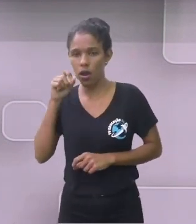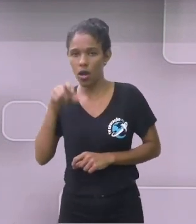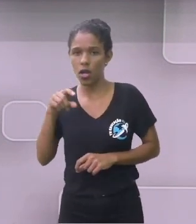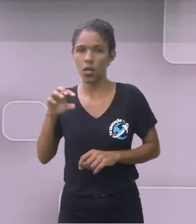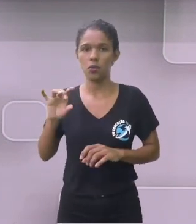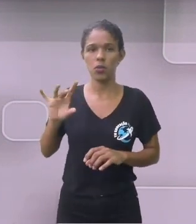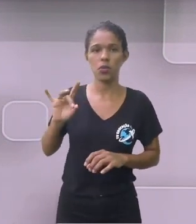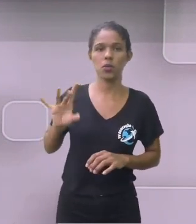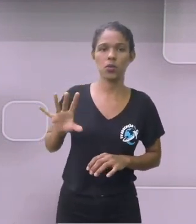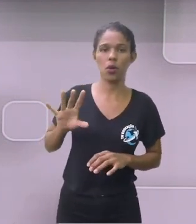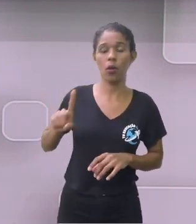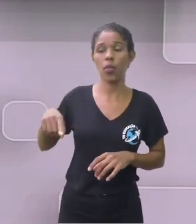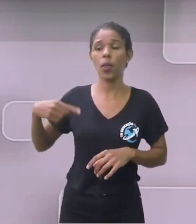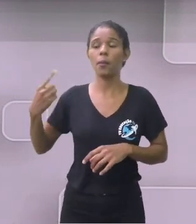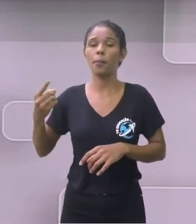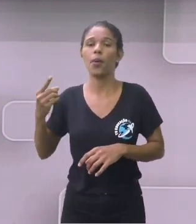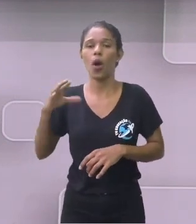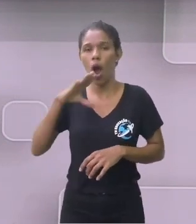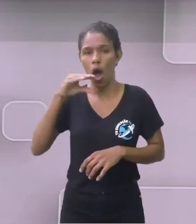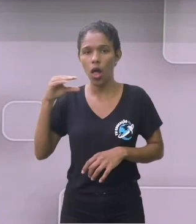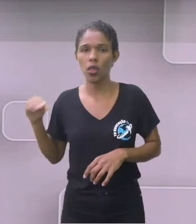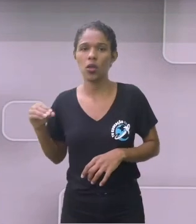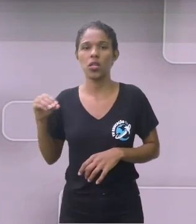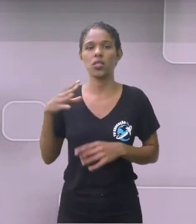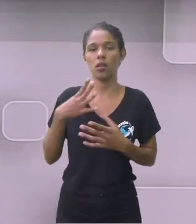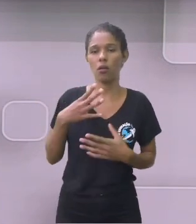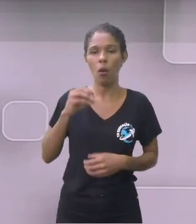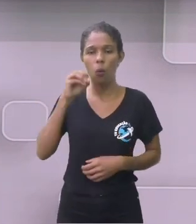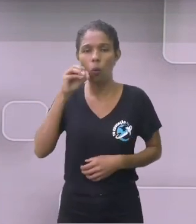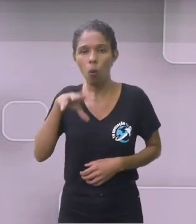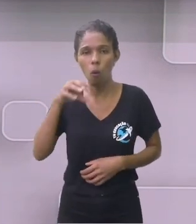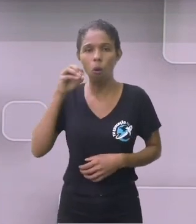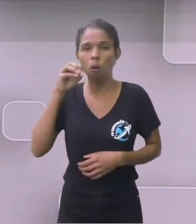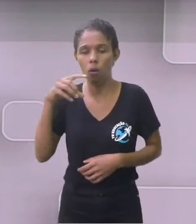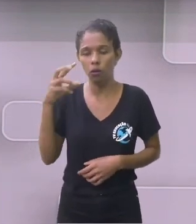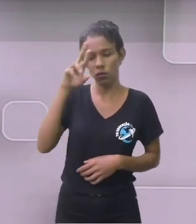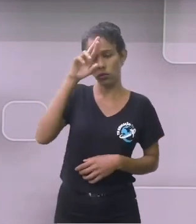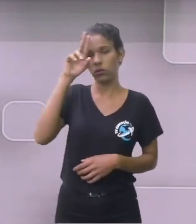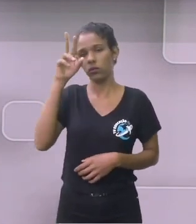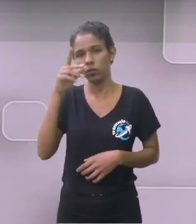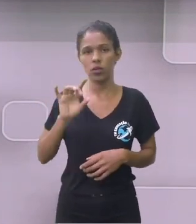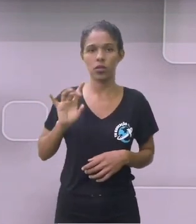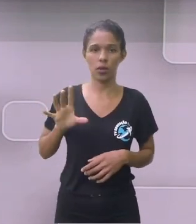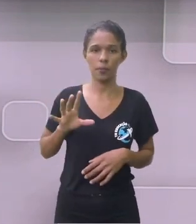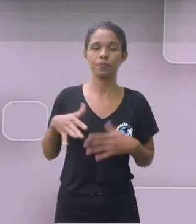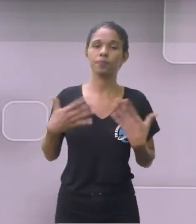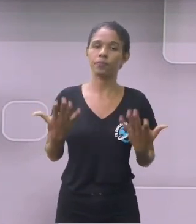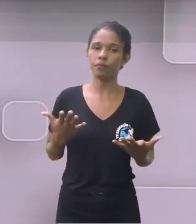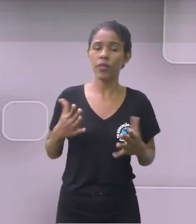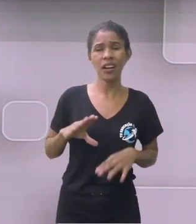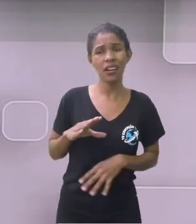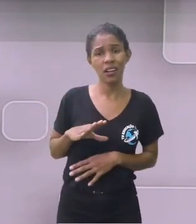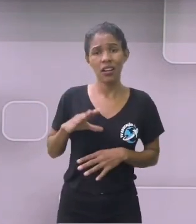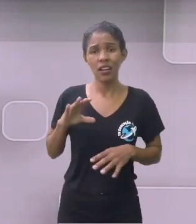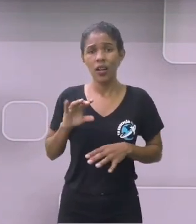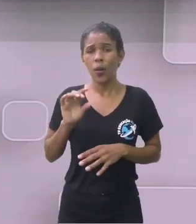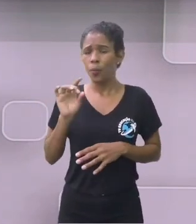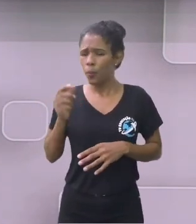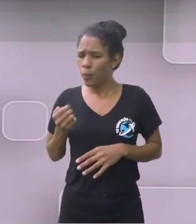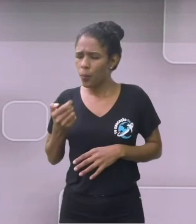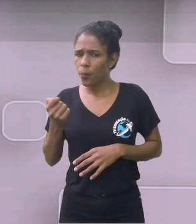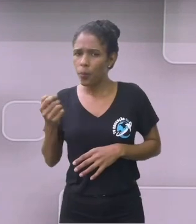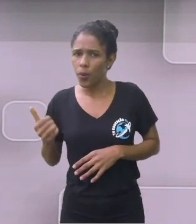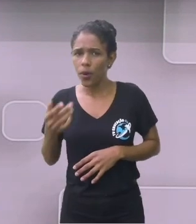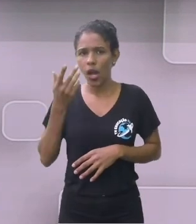também náuseas, vômitos e perda de olfato e paladar. Apesar de raro, crianças podem evoluir para quadros